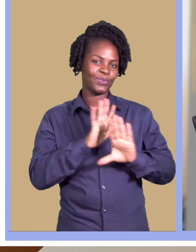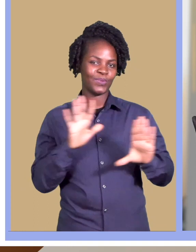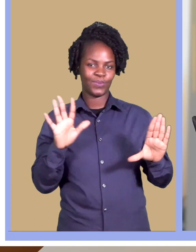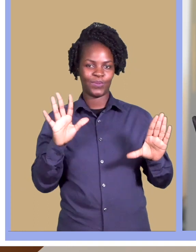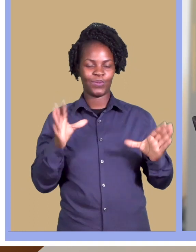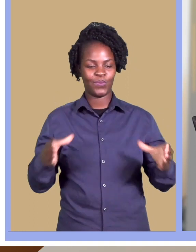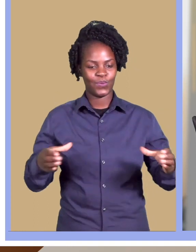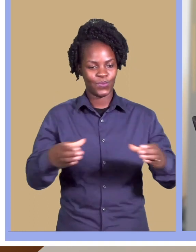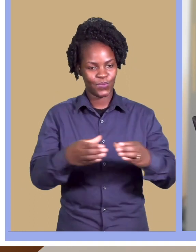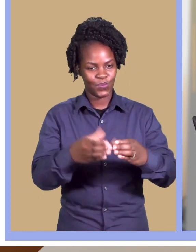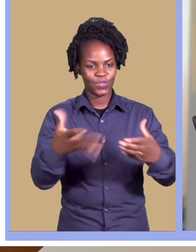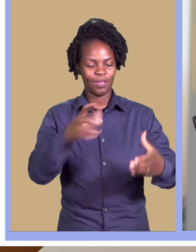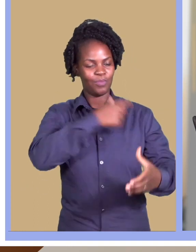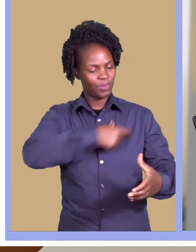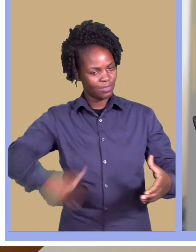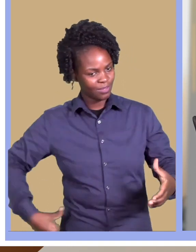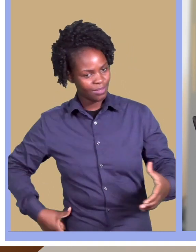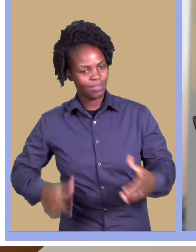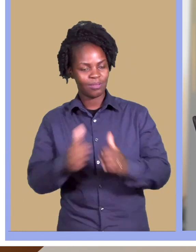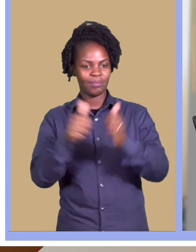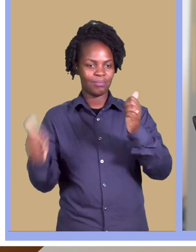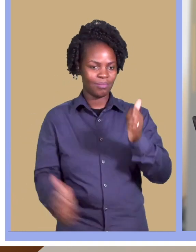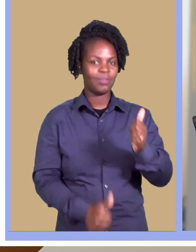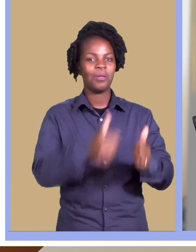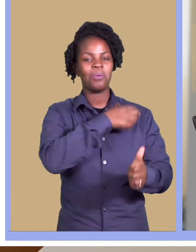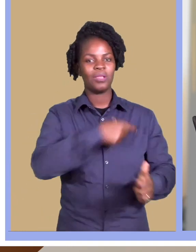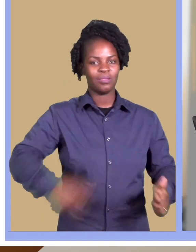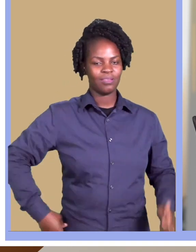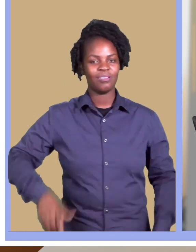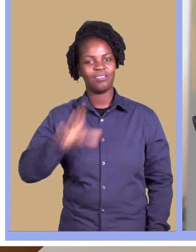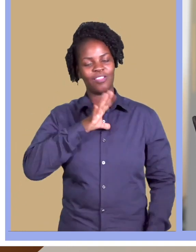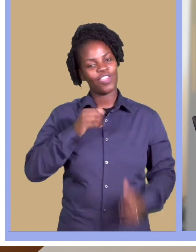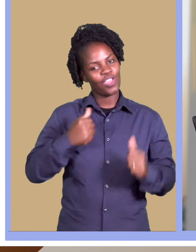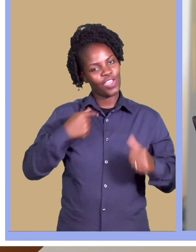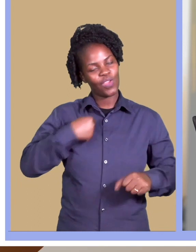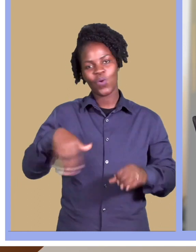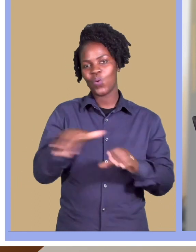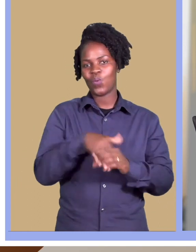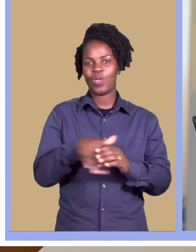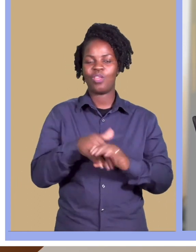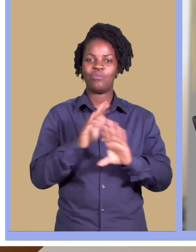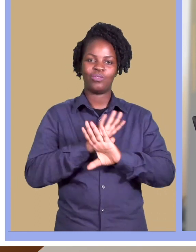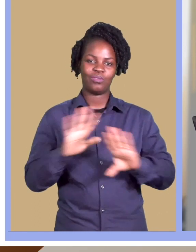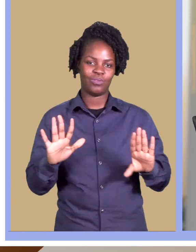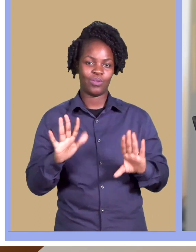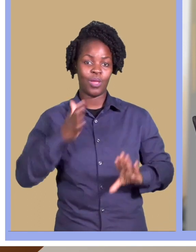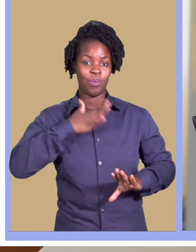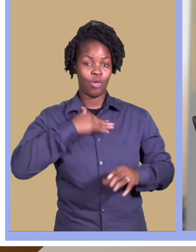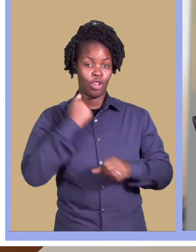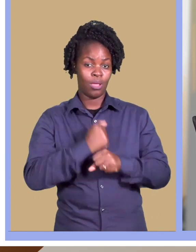vice-presidente. Então na minha posição, obviamente, o meu compromisso é garantir que as questões da